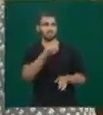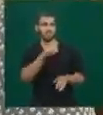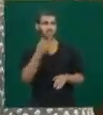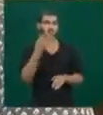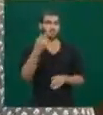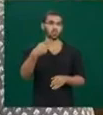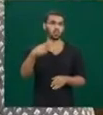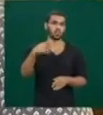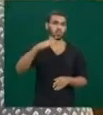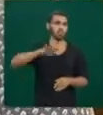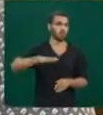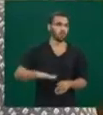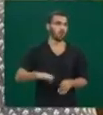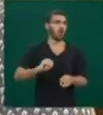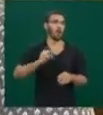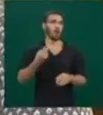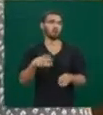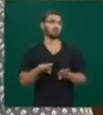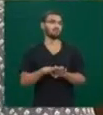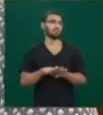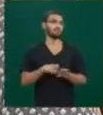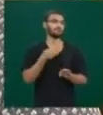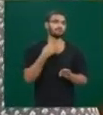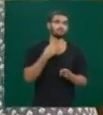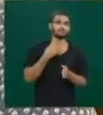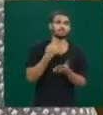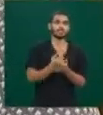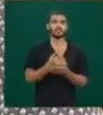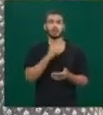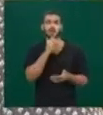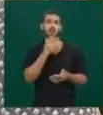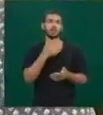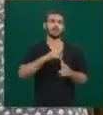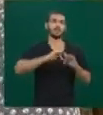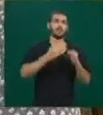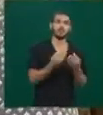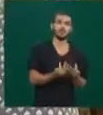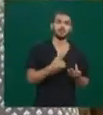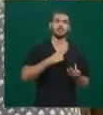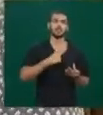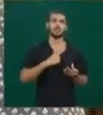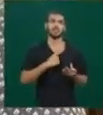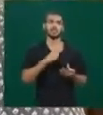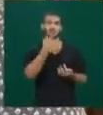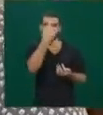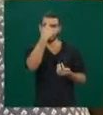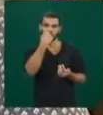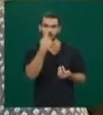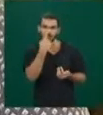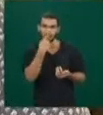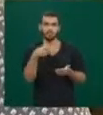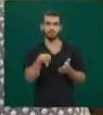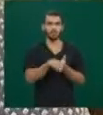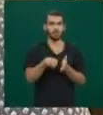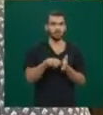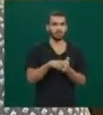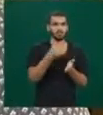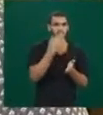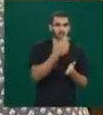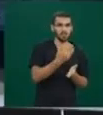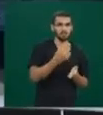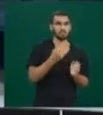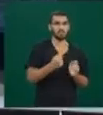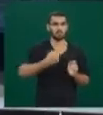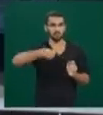isenção do valor da taxa de inscrição ou não? Sim, isso é possível. Para aquelas famílias que têm um perfil socioeconômico que se adequam a esse pedido, elas podem vir